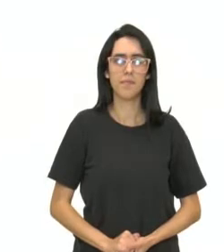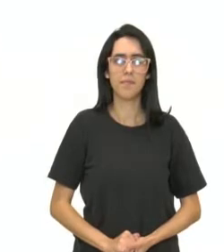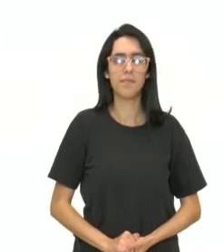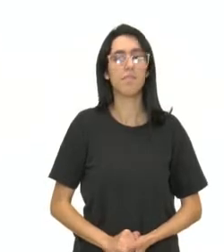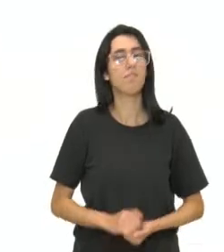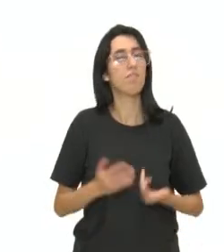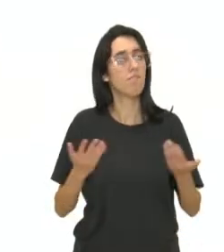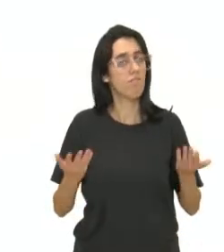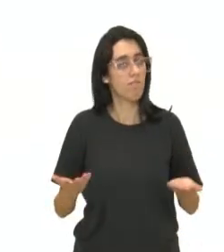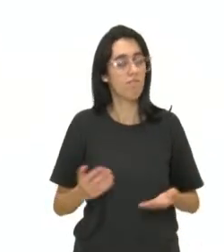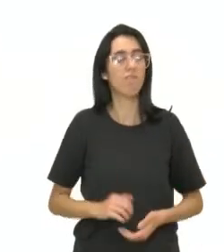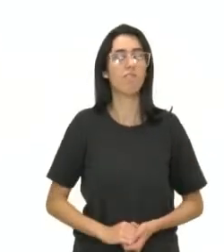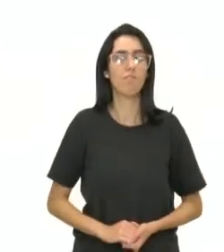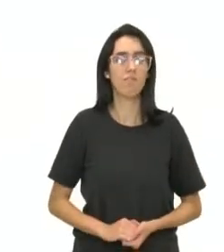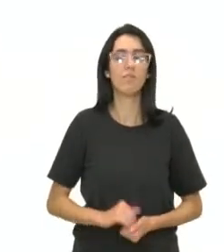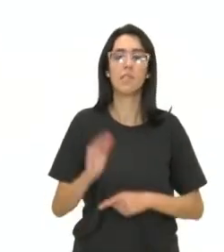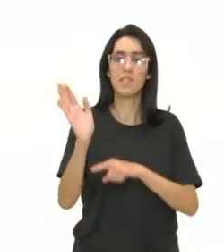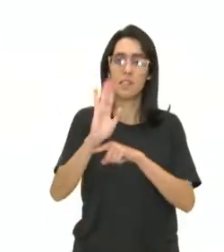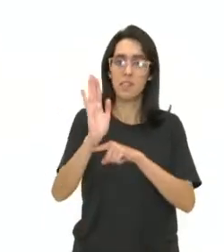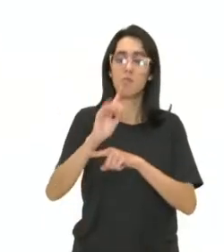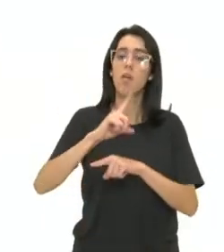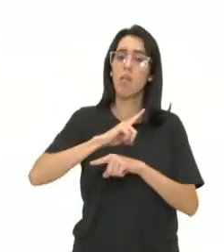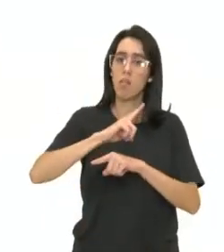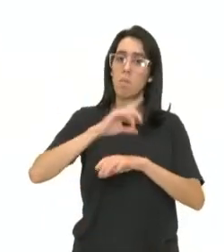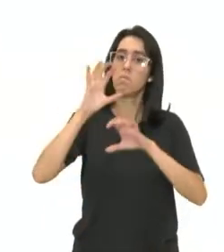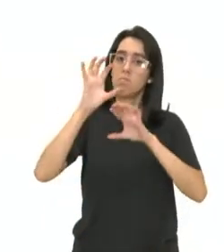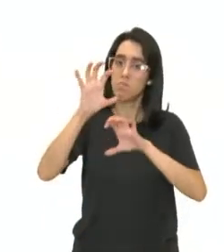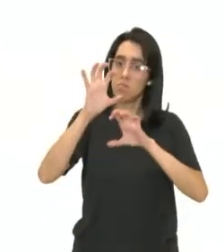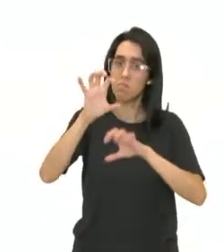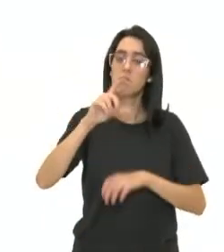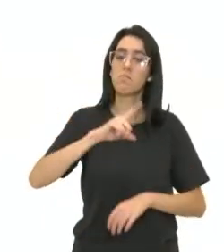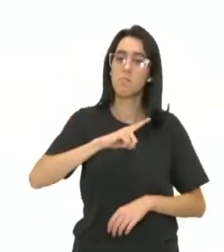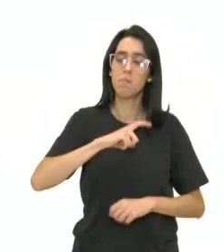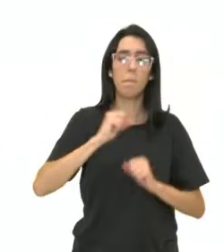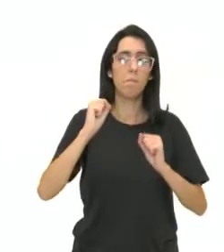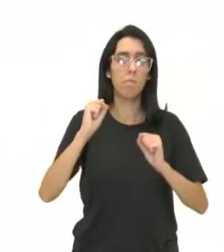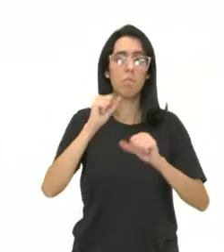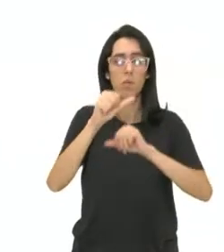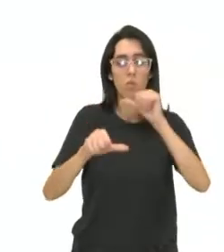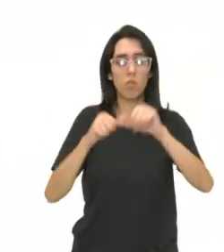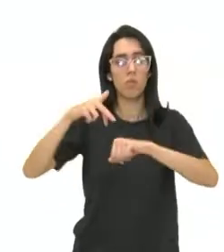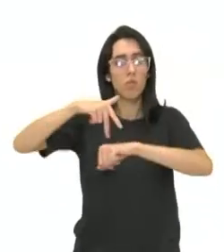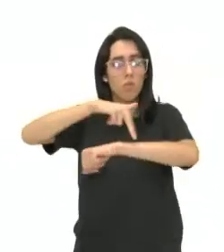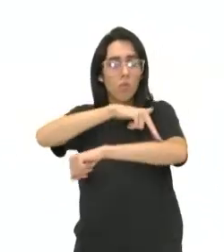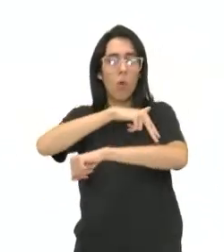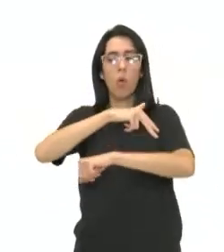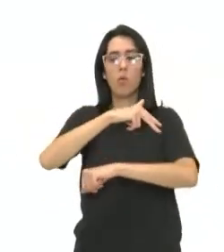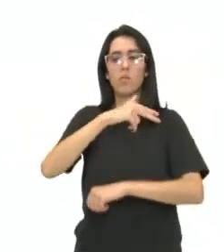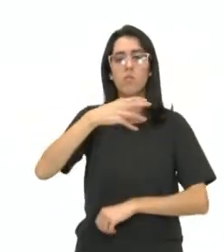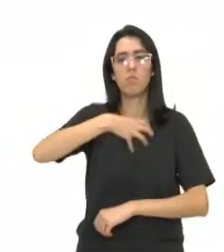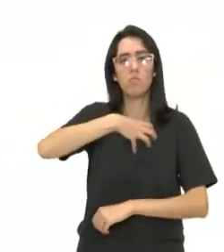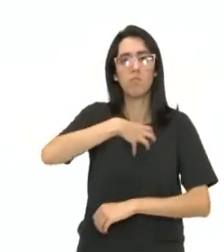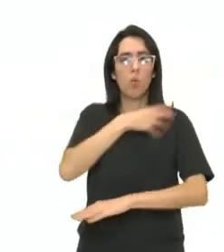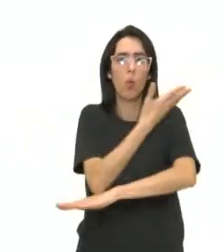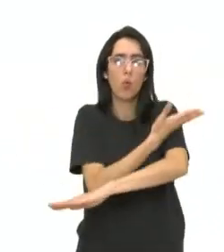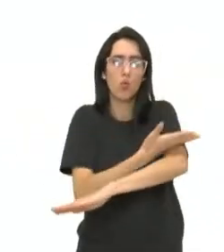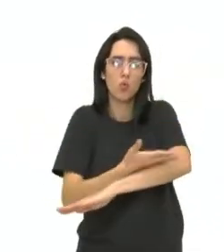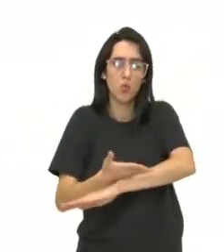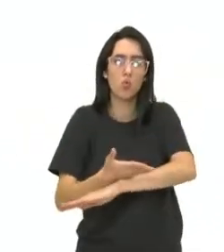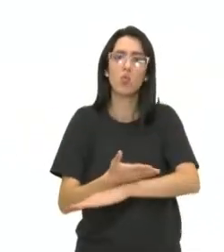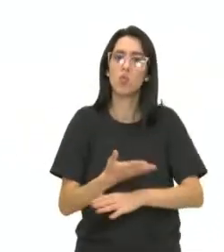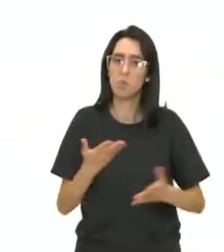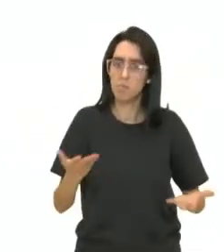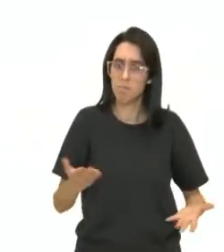ela é esse a influência do cinema pode divertir-se Nas Modas costumes e também ver